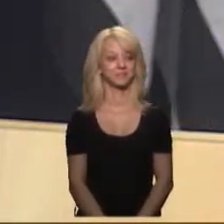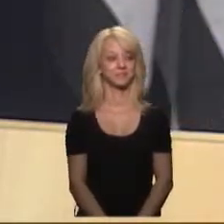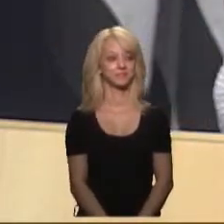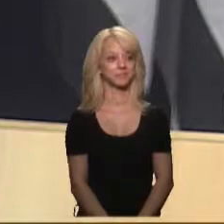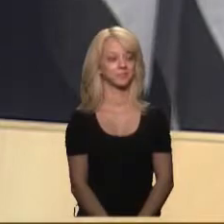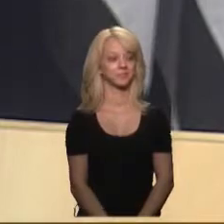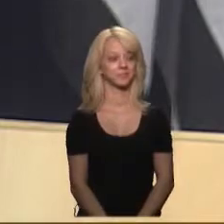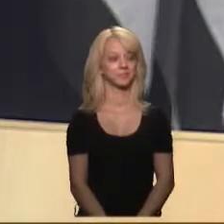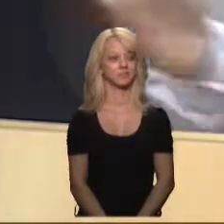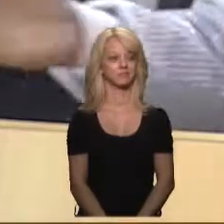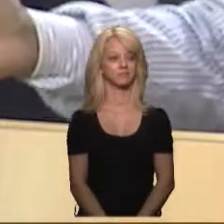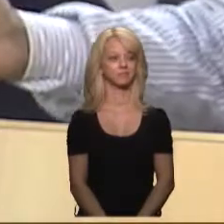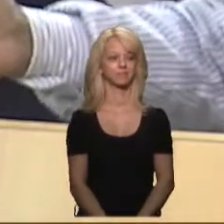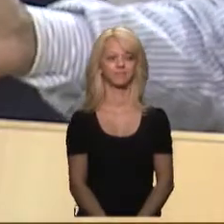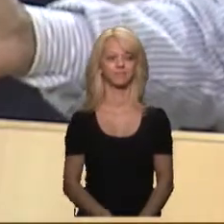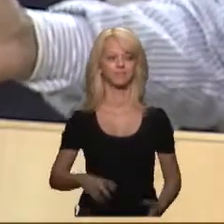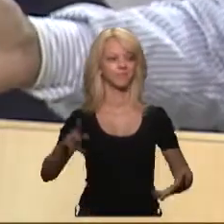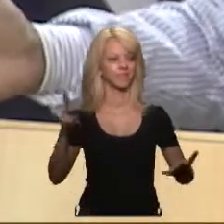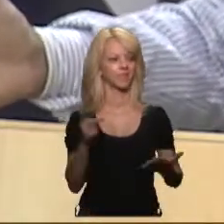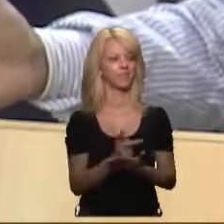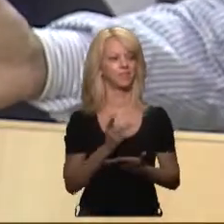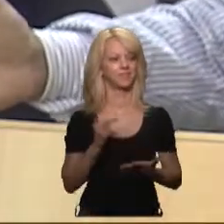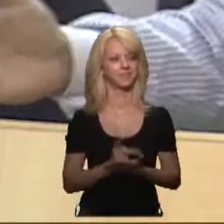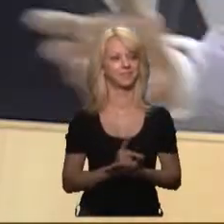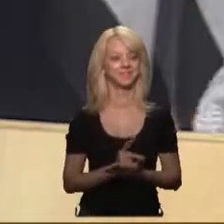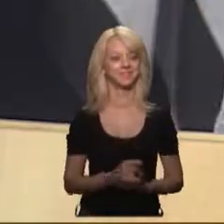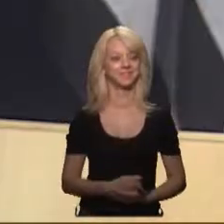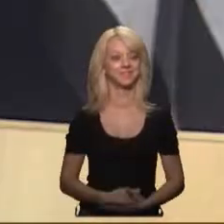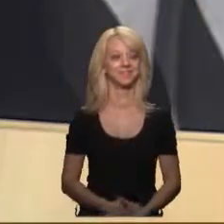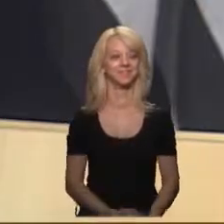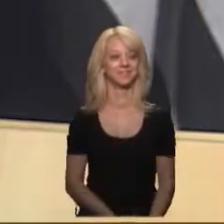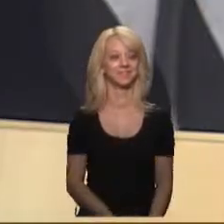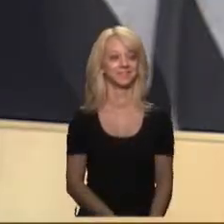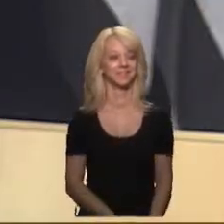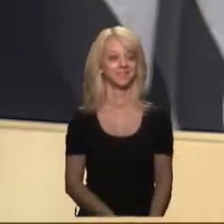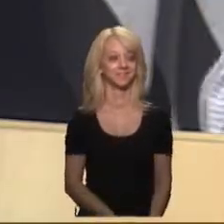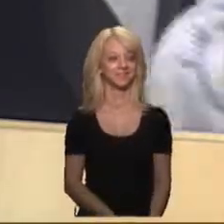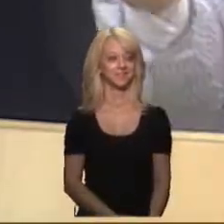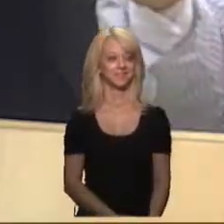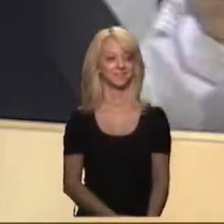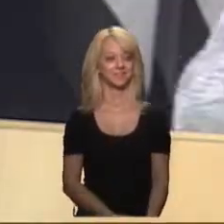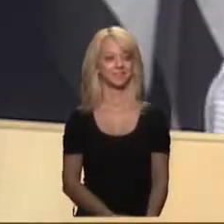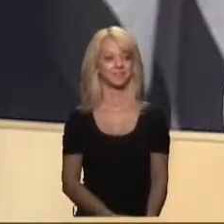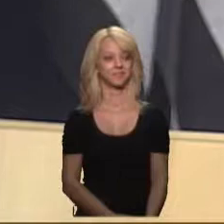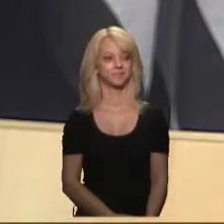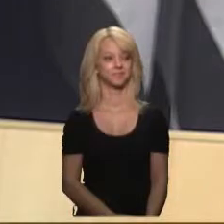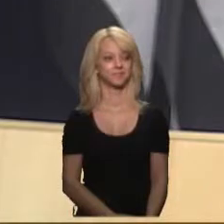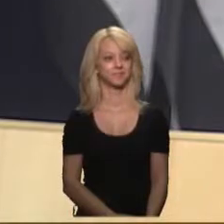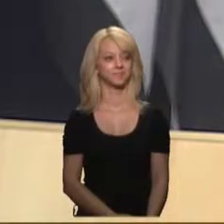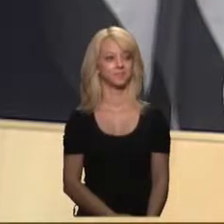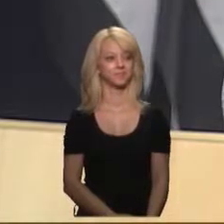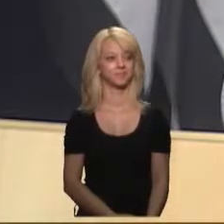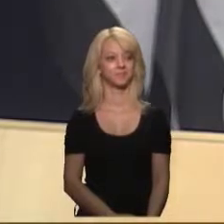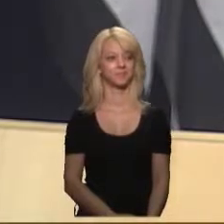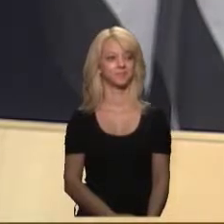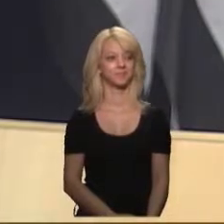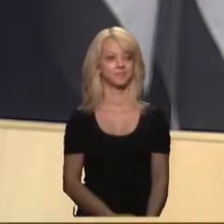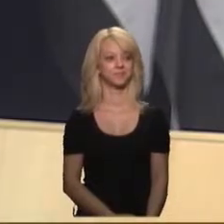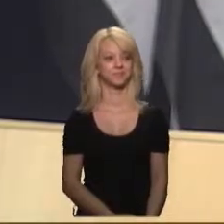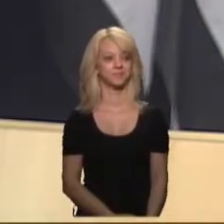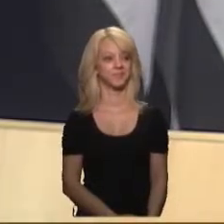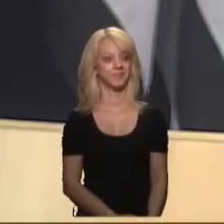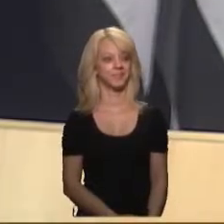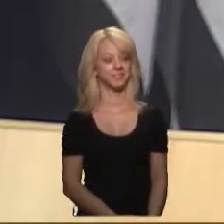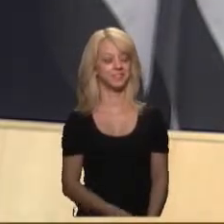A coisa não está melhorando, está piorando. Esse negócio de... Ah, mas tanto... Então, votei favorável.